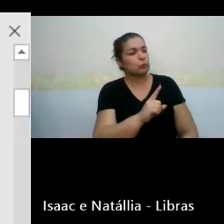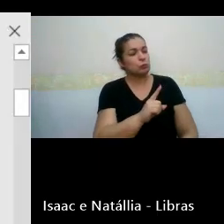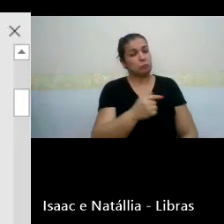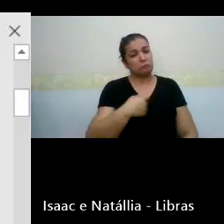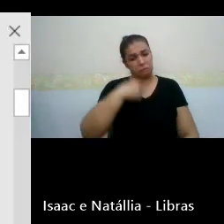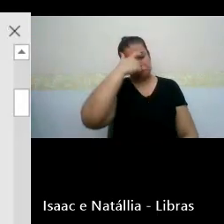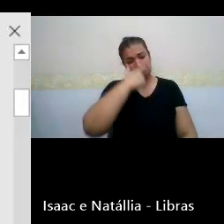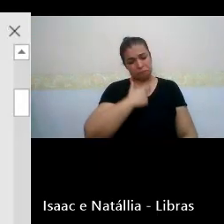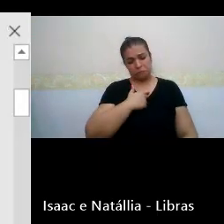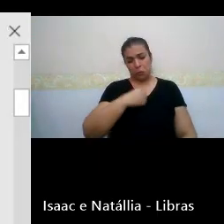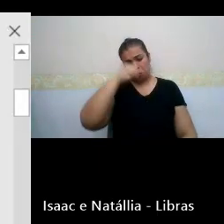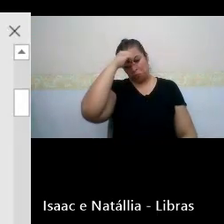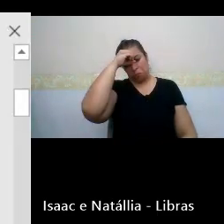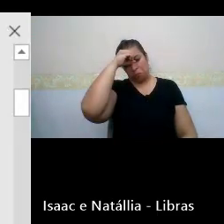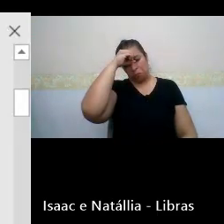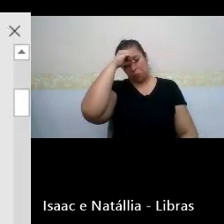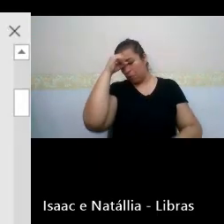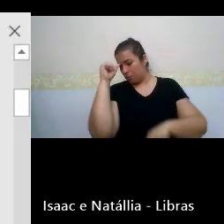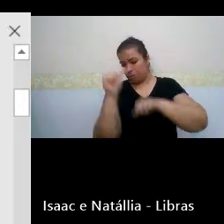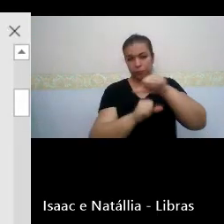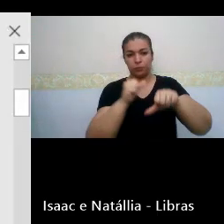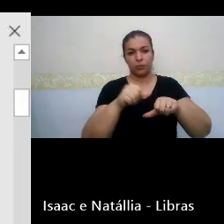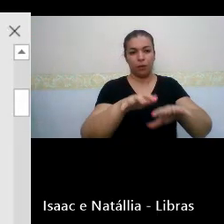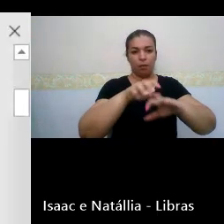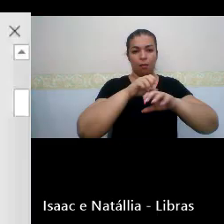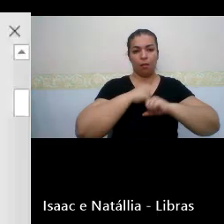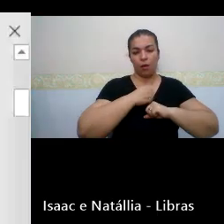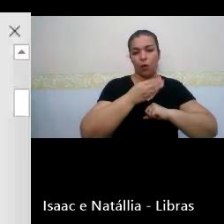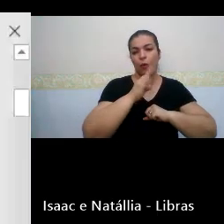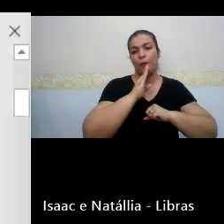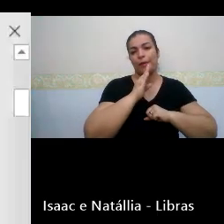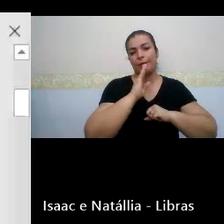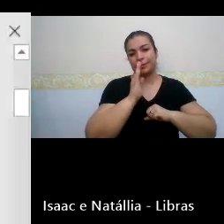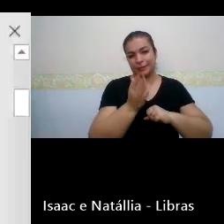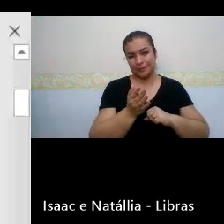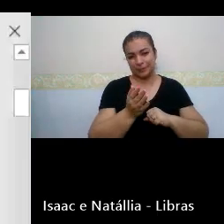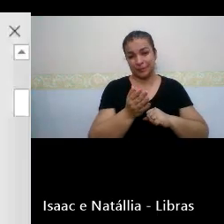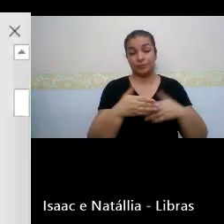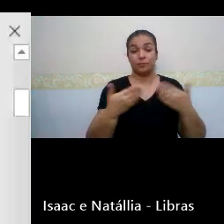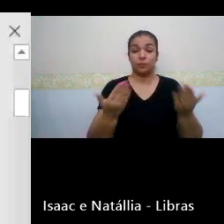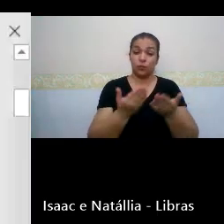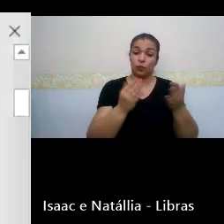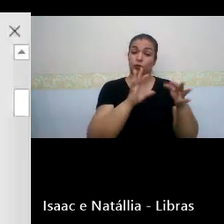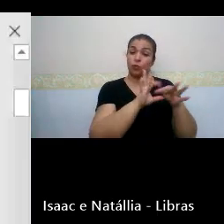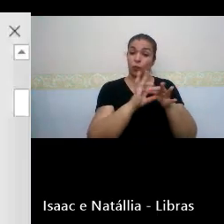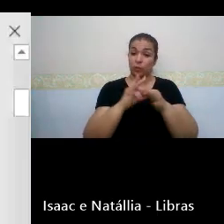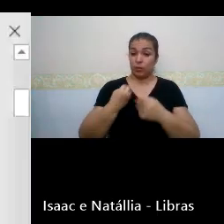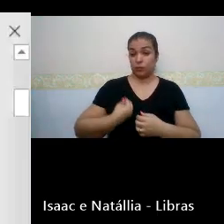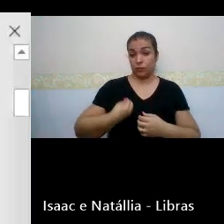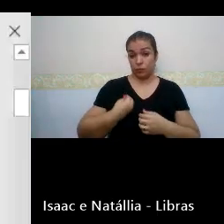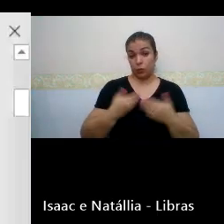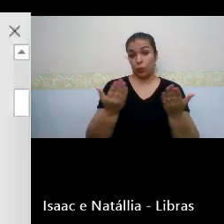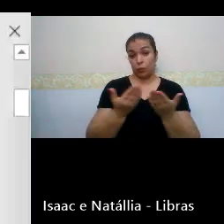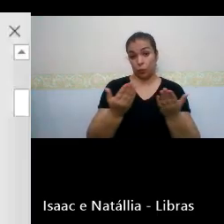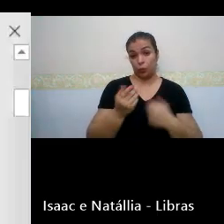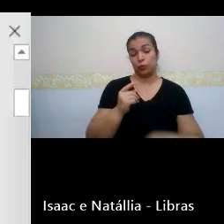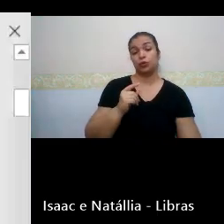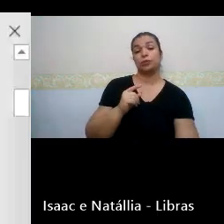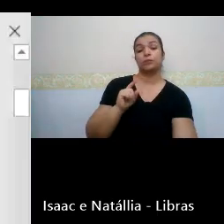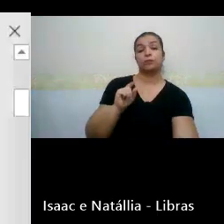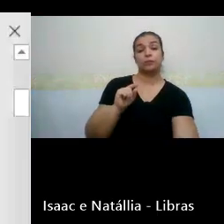não conhecer, tá? No contexto do mundo atual, né, em que nós vivemos, a educação ela deve vir